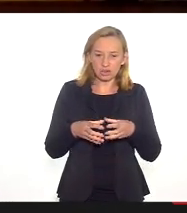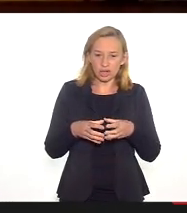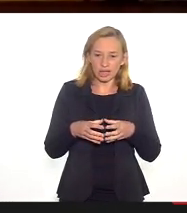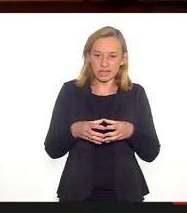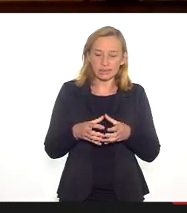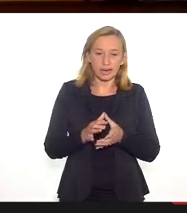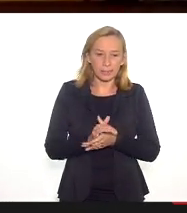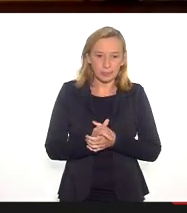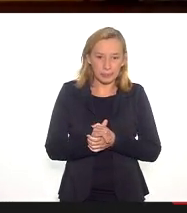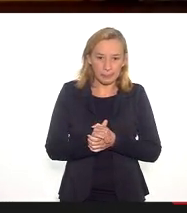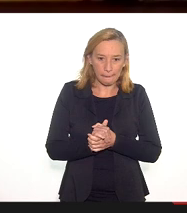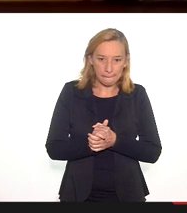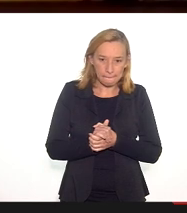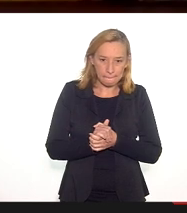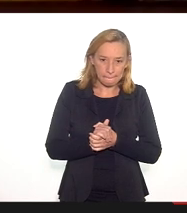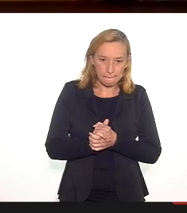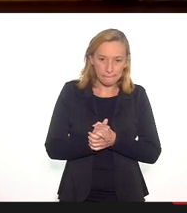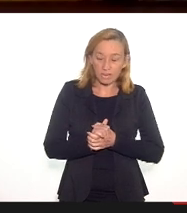30 horas. É só isso.